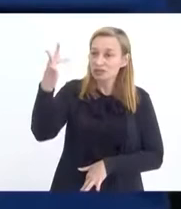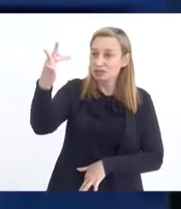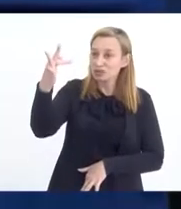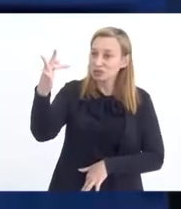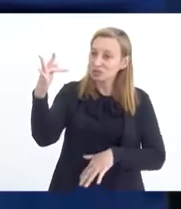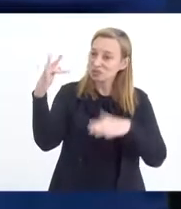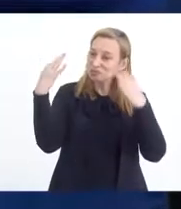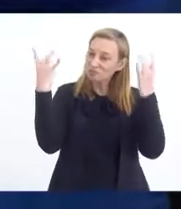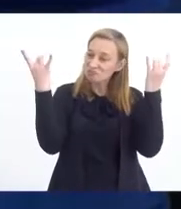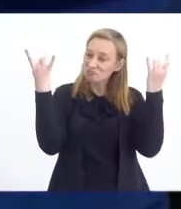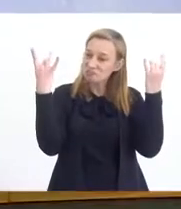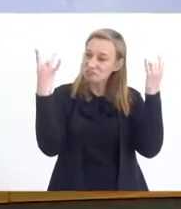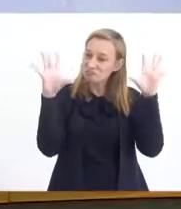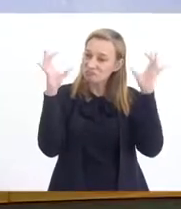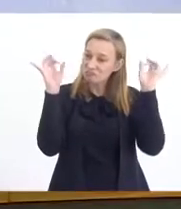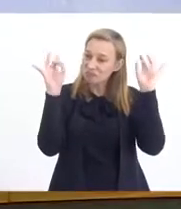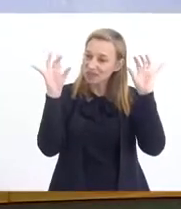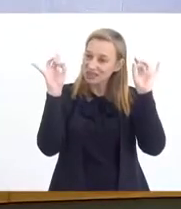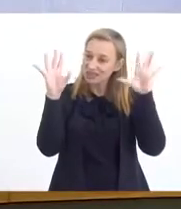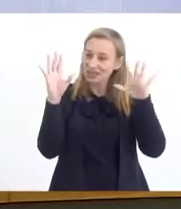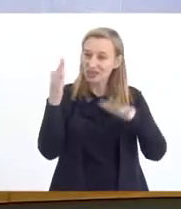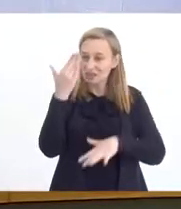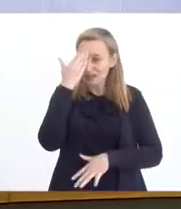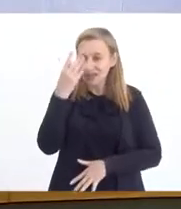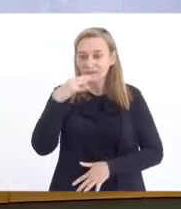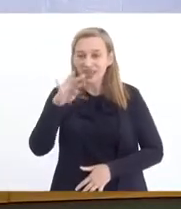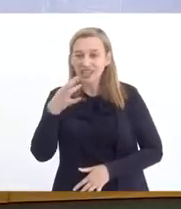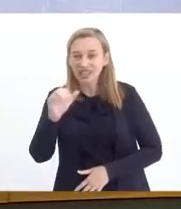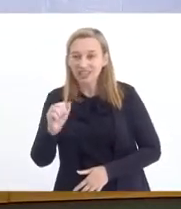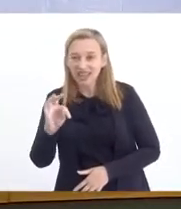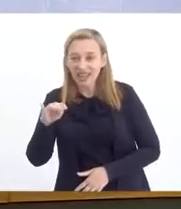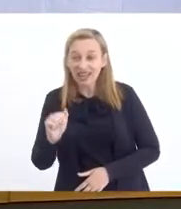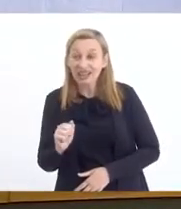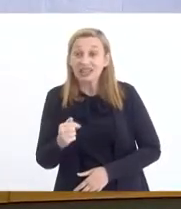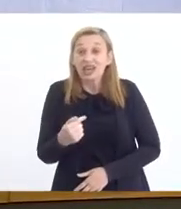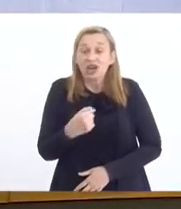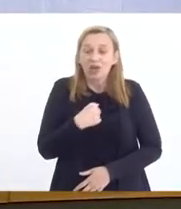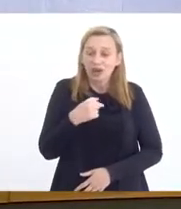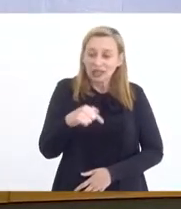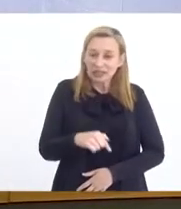brilhante. Obrigado, Maria Estela. Eu estou sendo aqui,